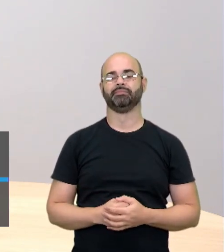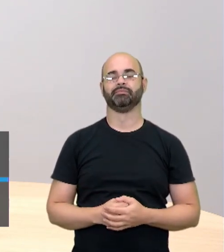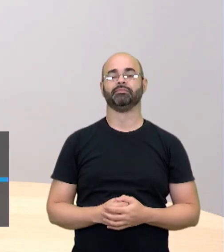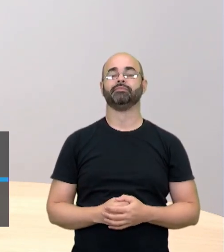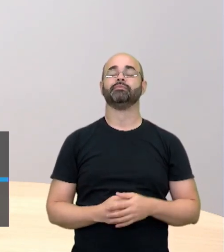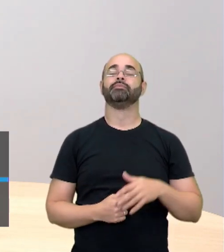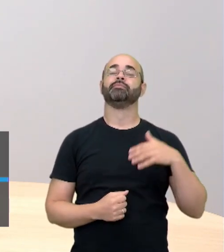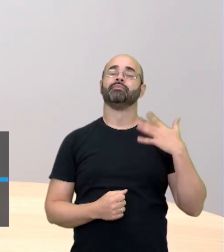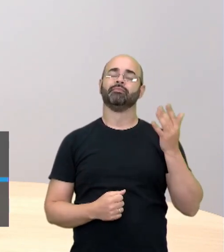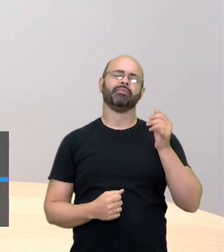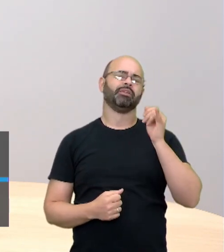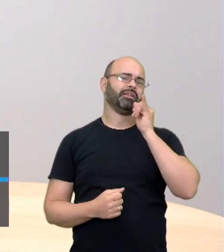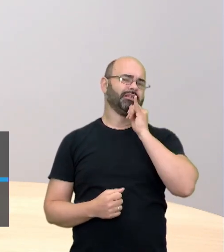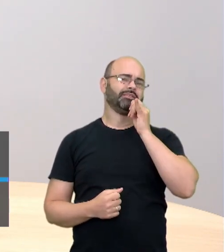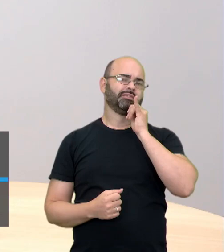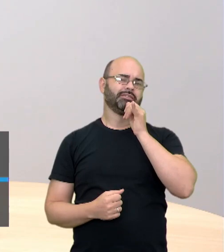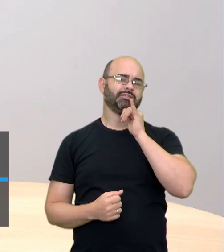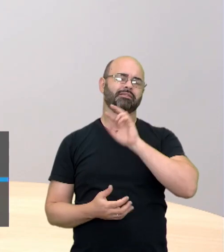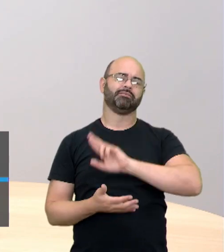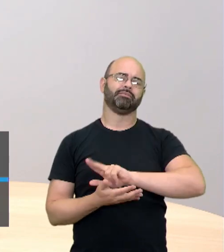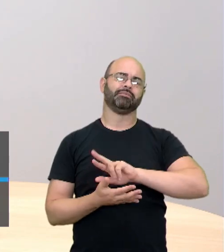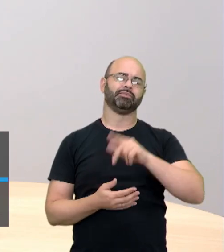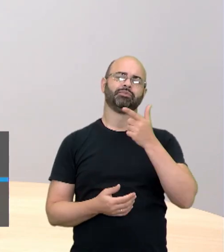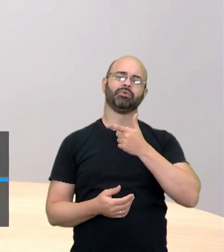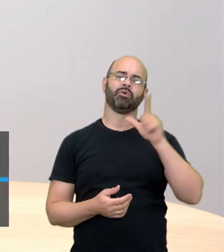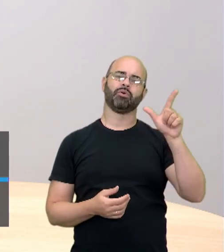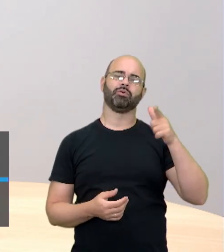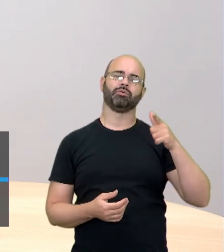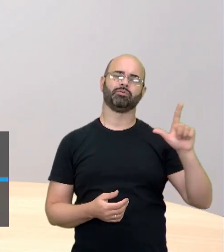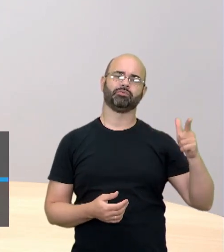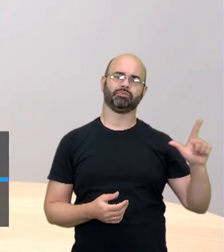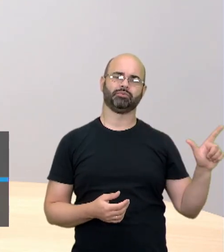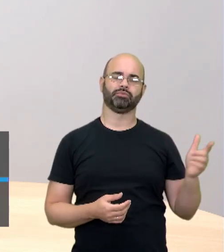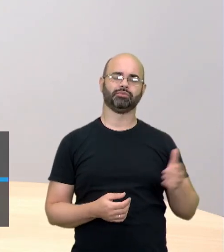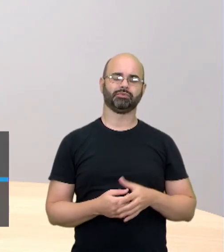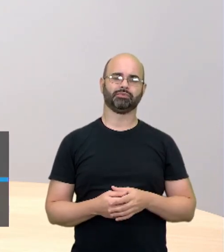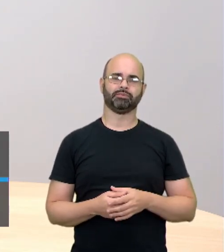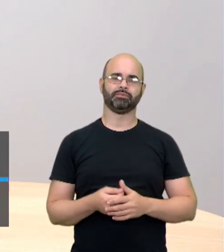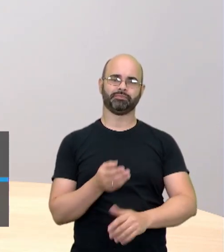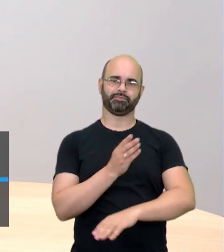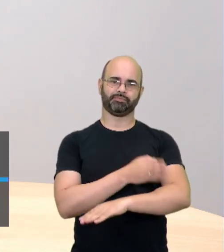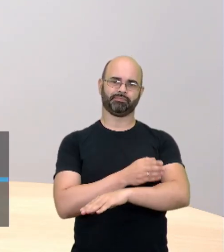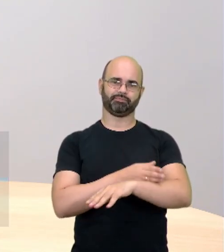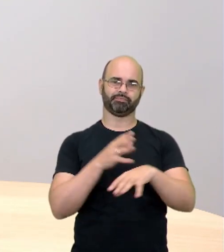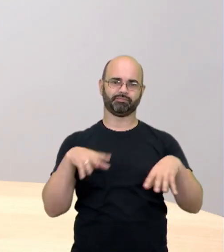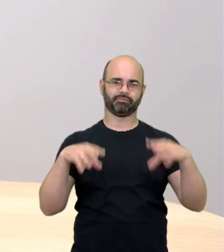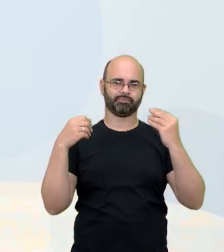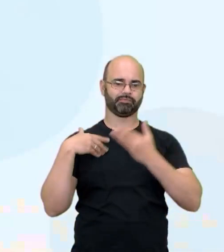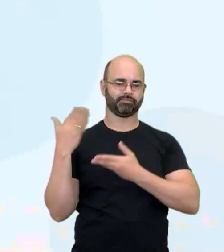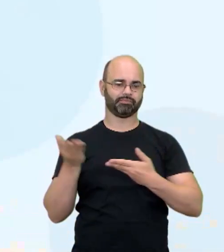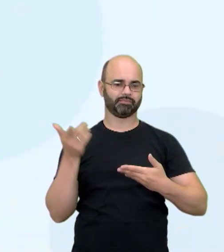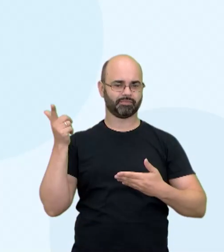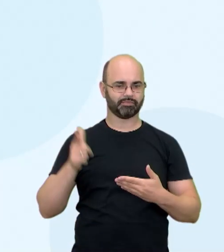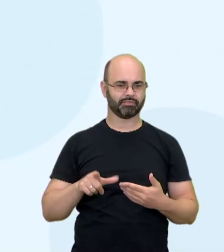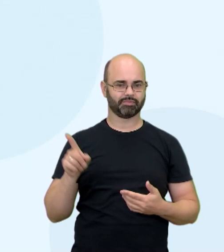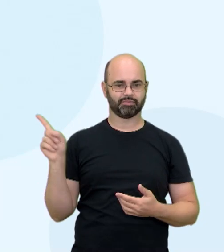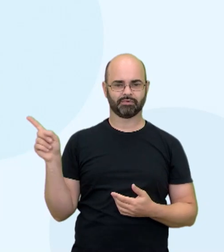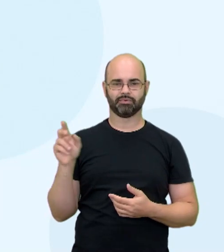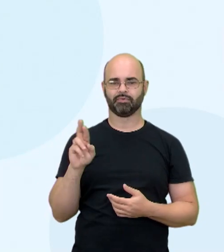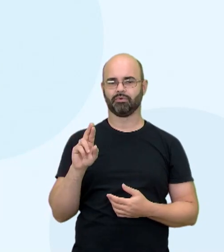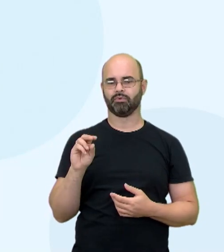inúmeros outros exemplos de cientistas ao longo da Idade Média. Eu trouxe mais um aqui para vocês, que é o